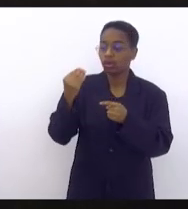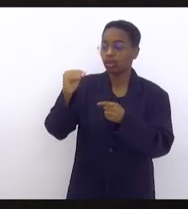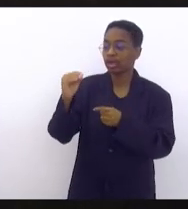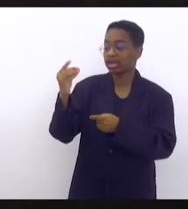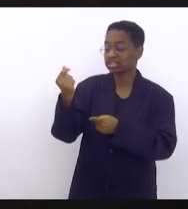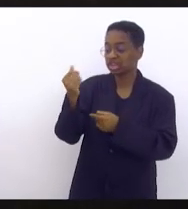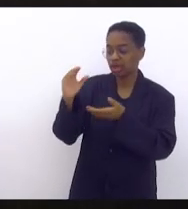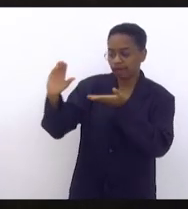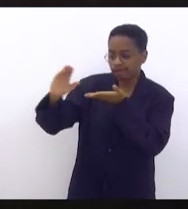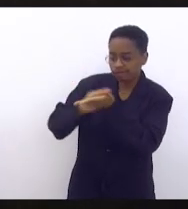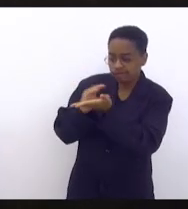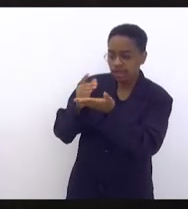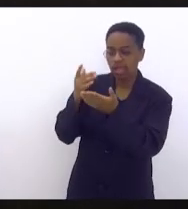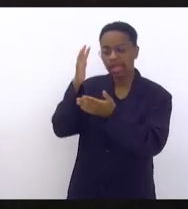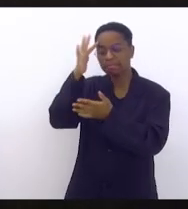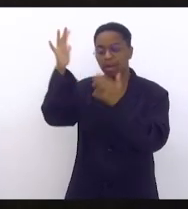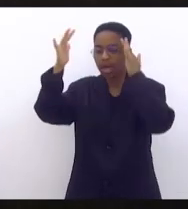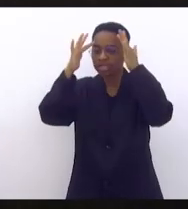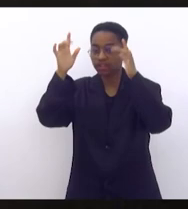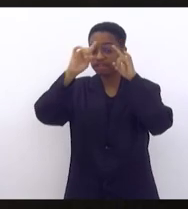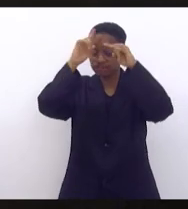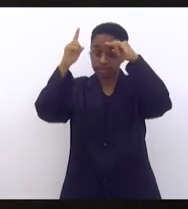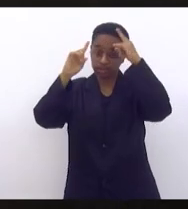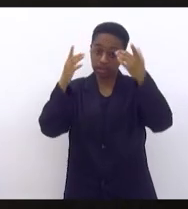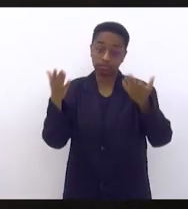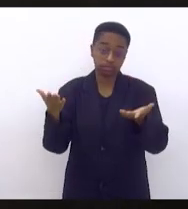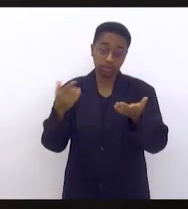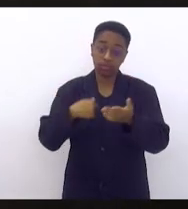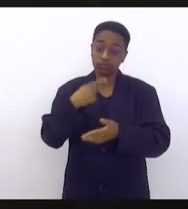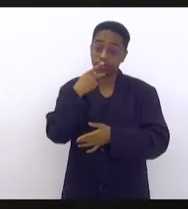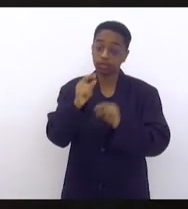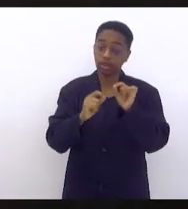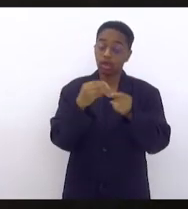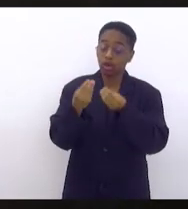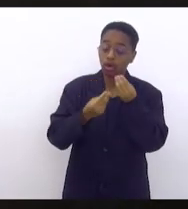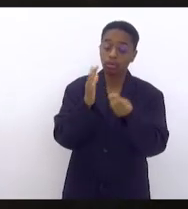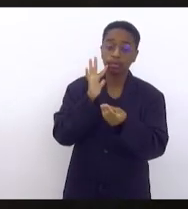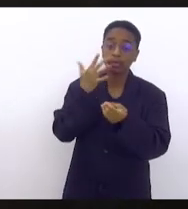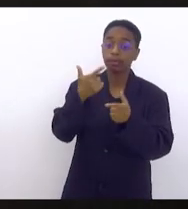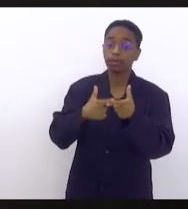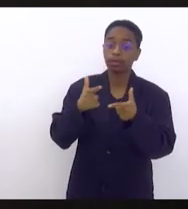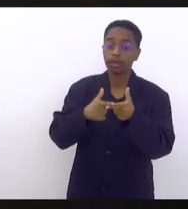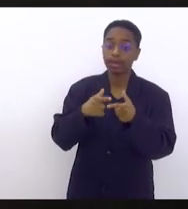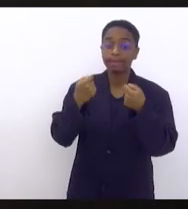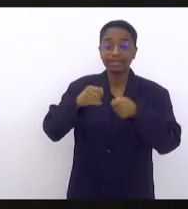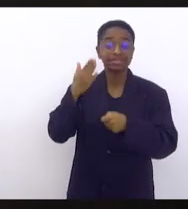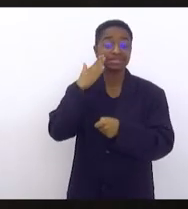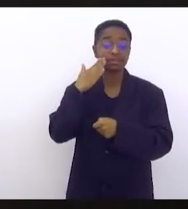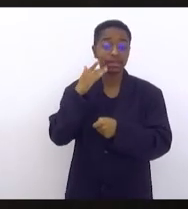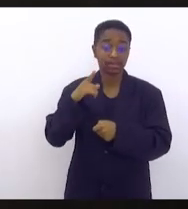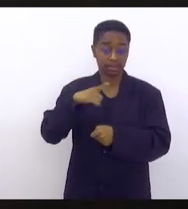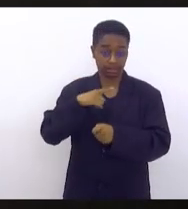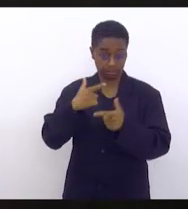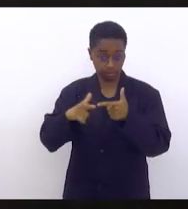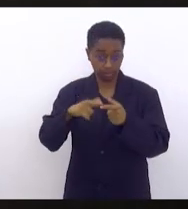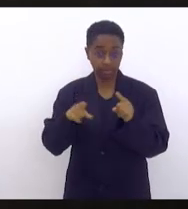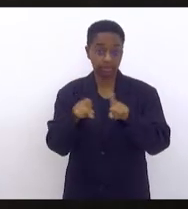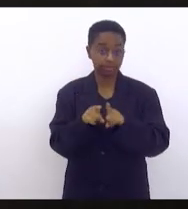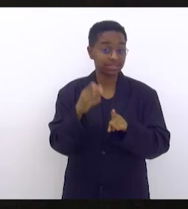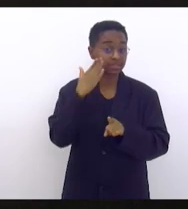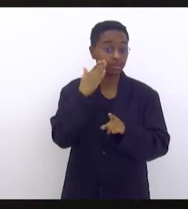não ia acontecer. É aquilo que eu falei lá no início. A primeira coisa para resolver um problema é saber que o problema existe e saber o tamanho do